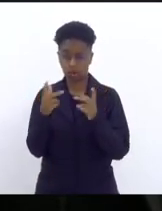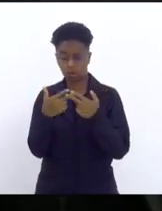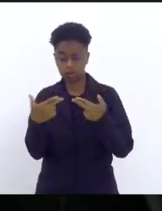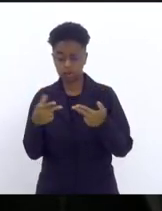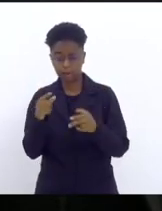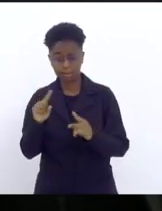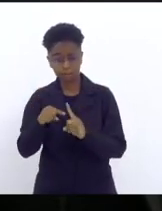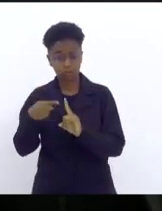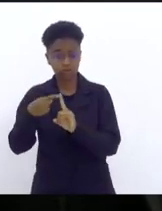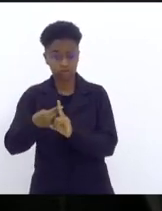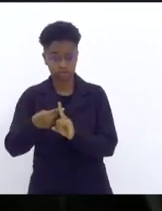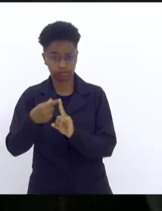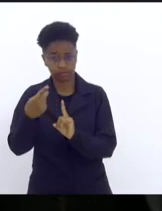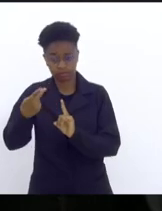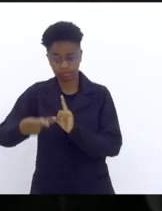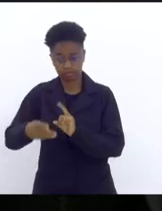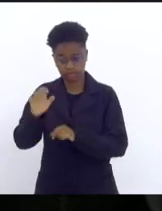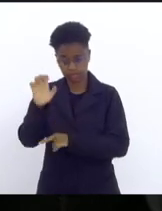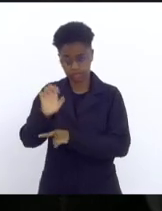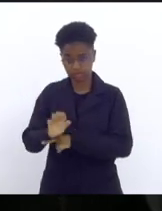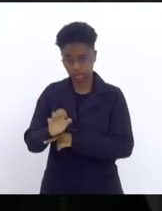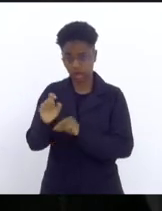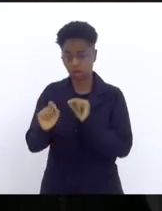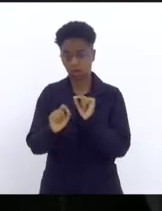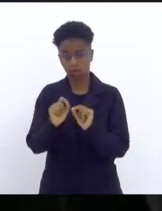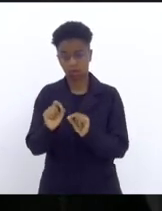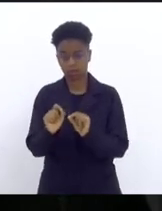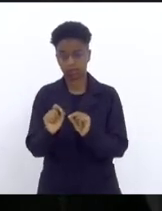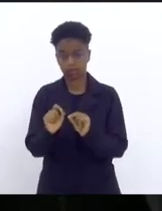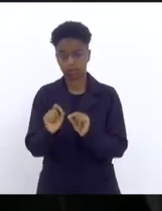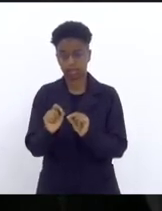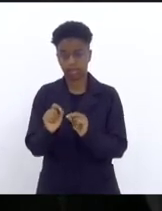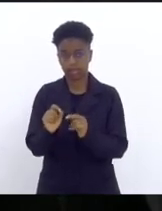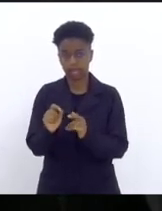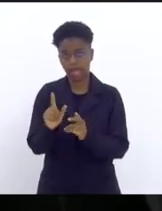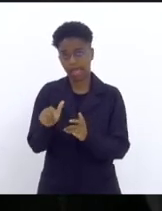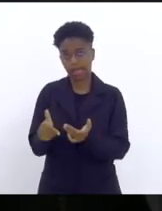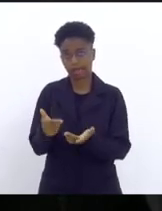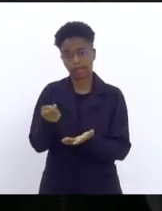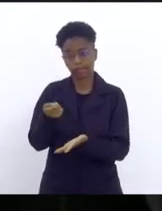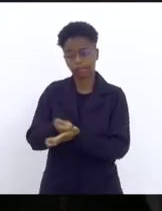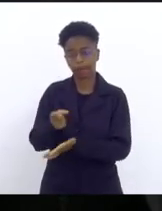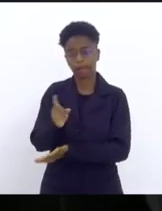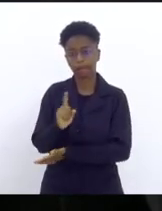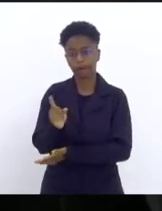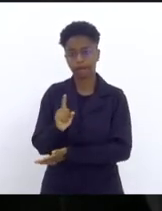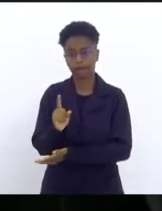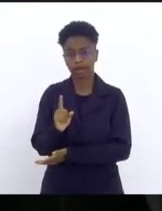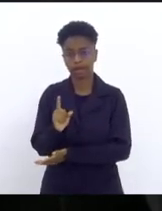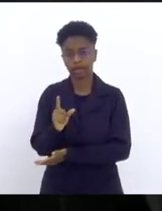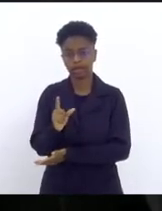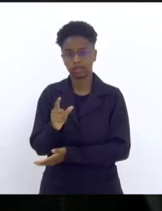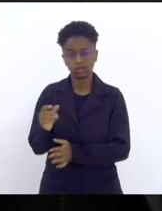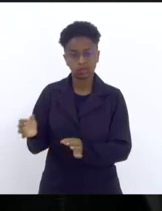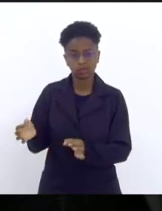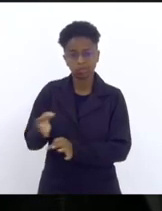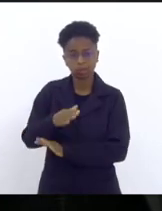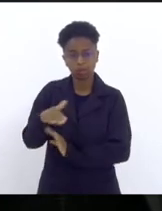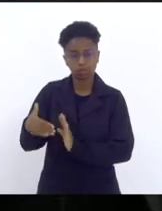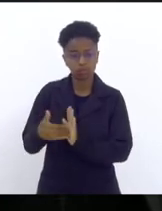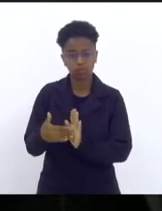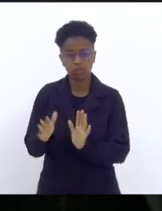para o estado ela não tá pagando na sua completude